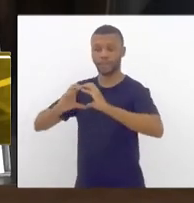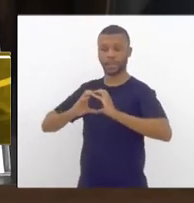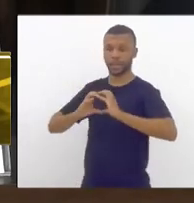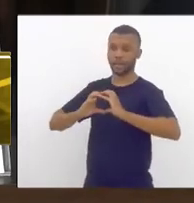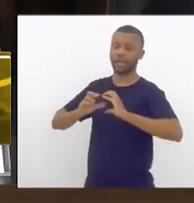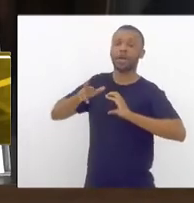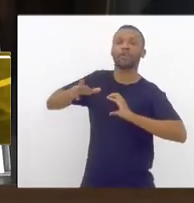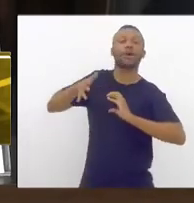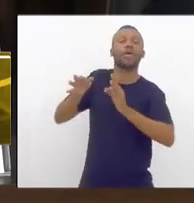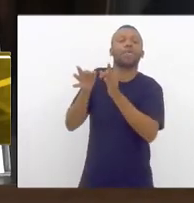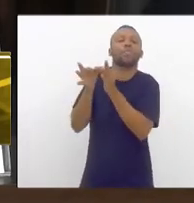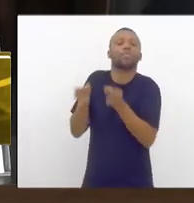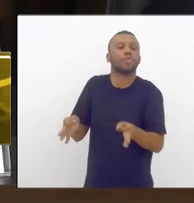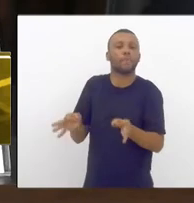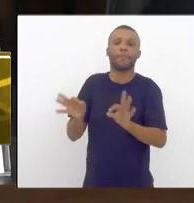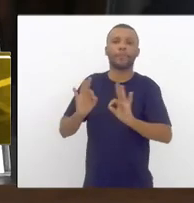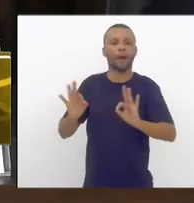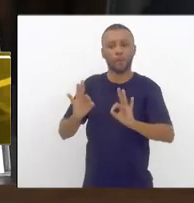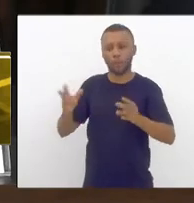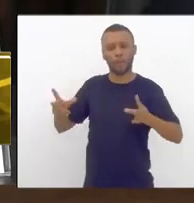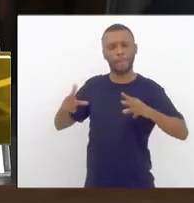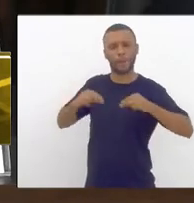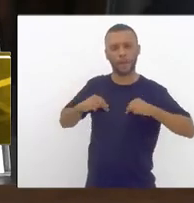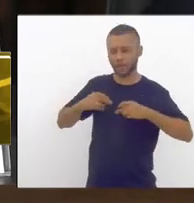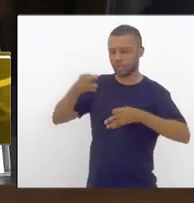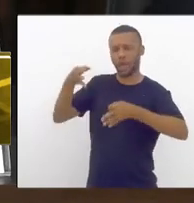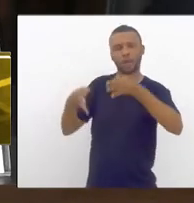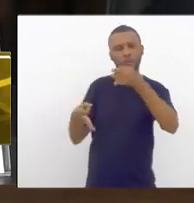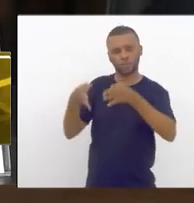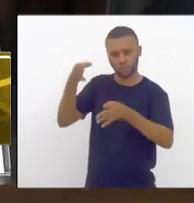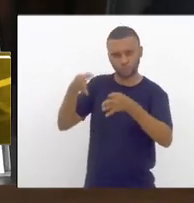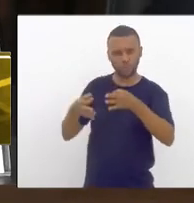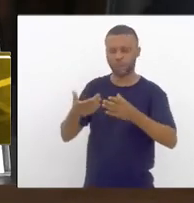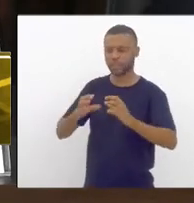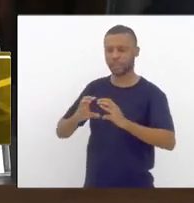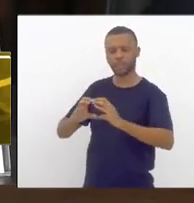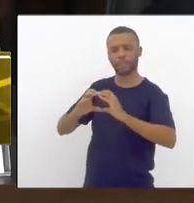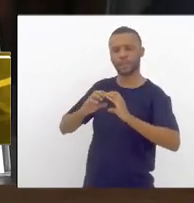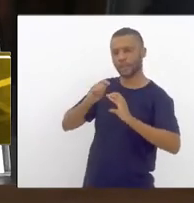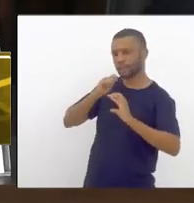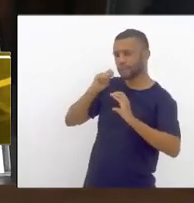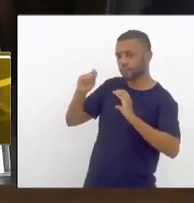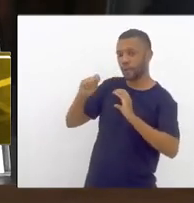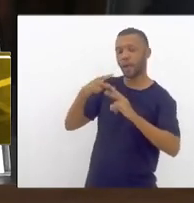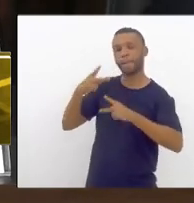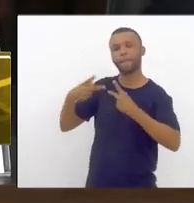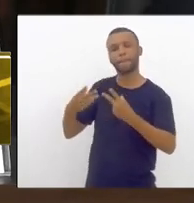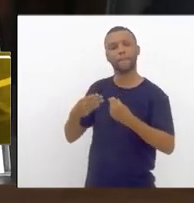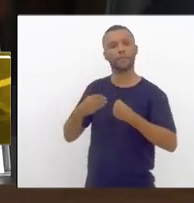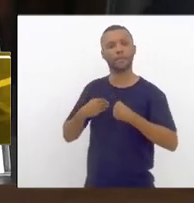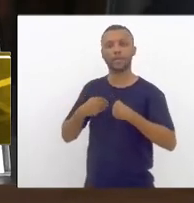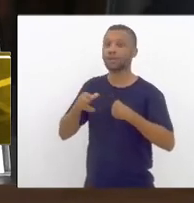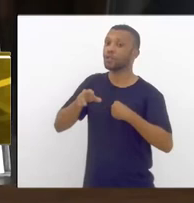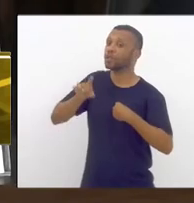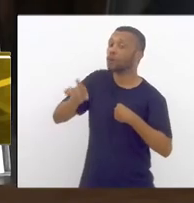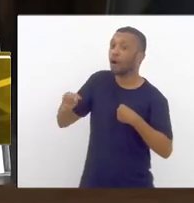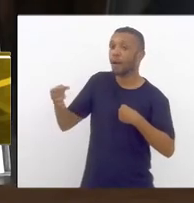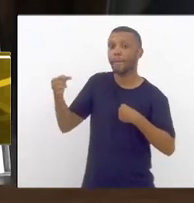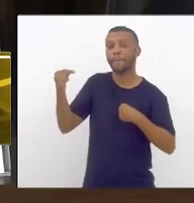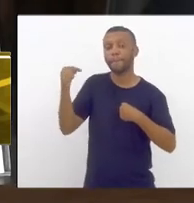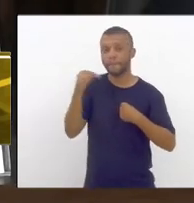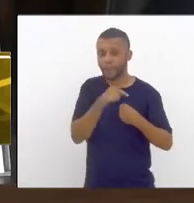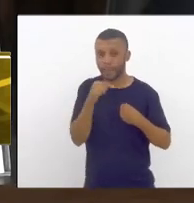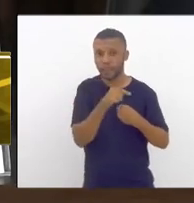é merecida essa medalha é justa essa medalha é um presente não só para ele mas acho que é um presente